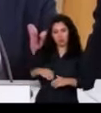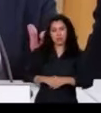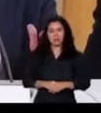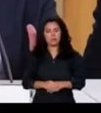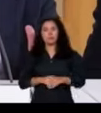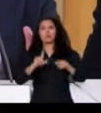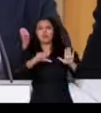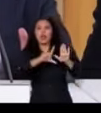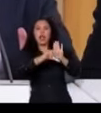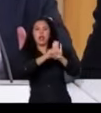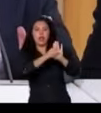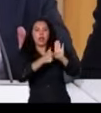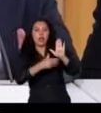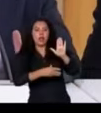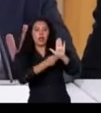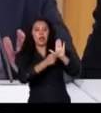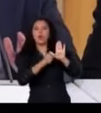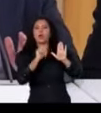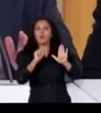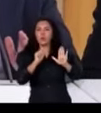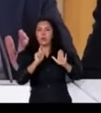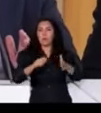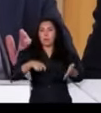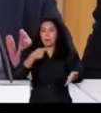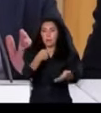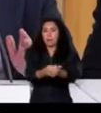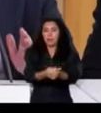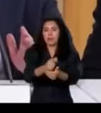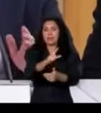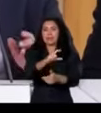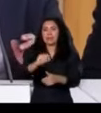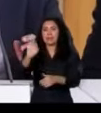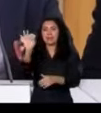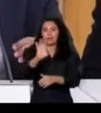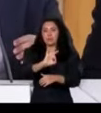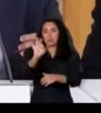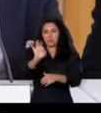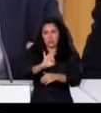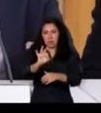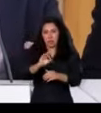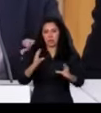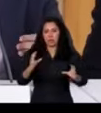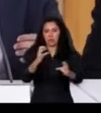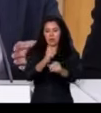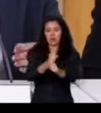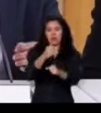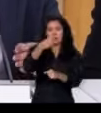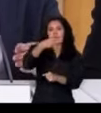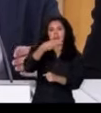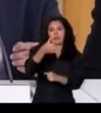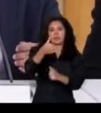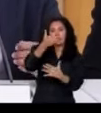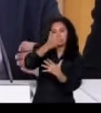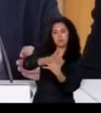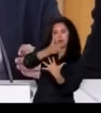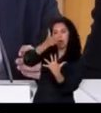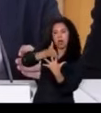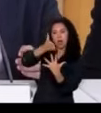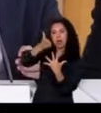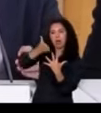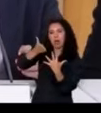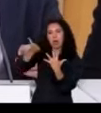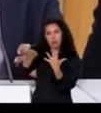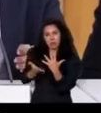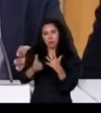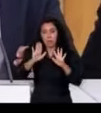100% do pagamento durante 36 meses e para Além disso é importante frisar Esse aspecto que eu